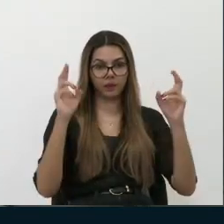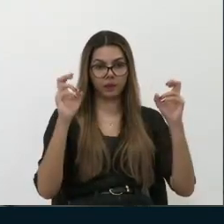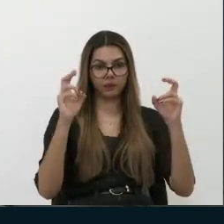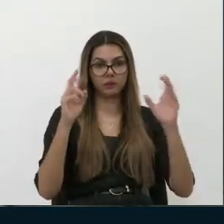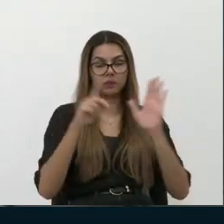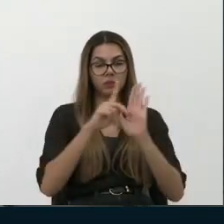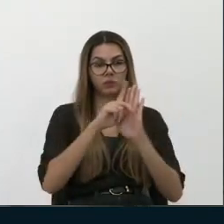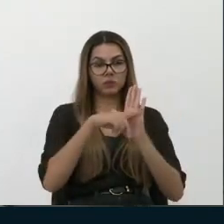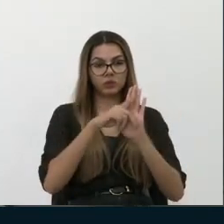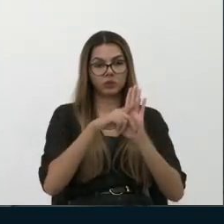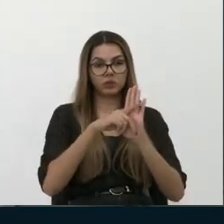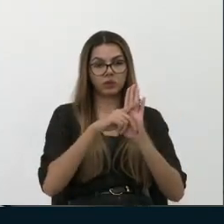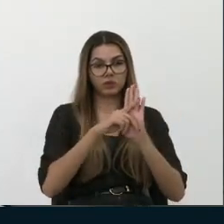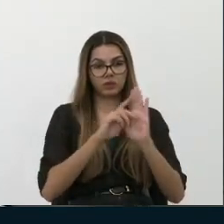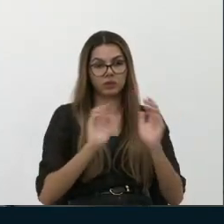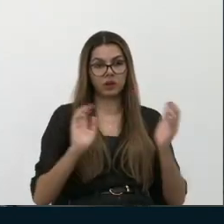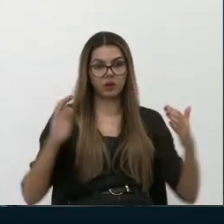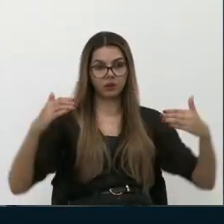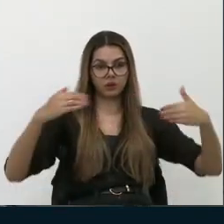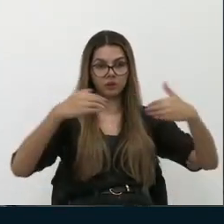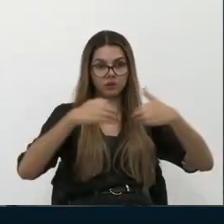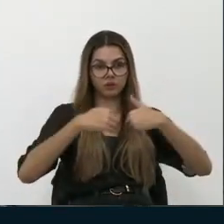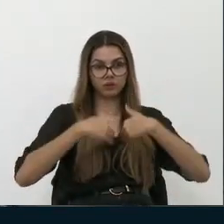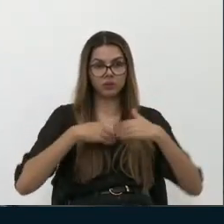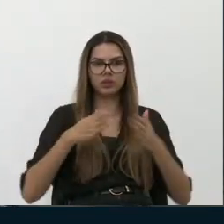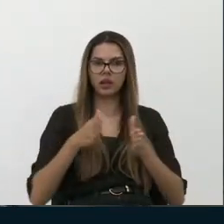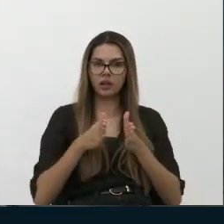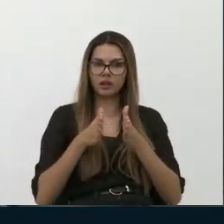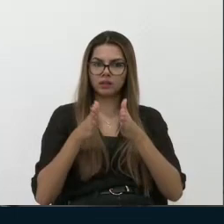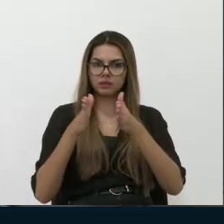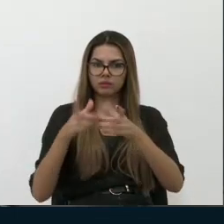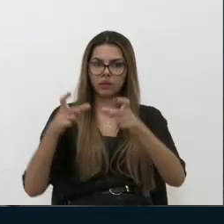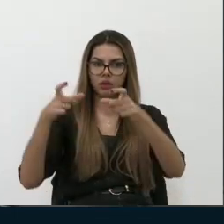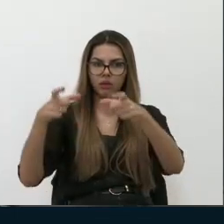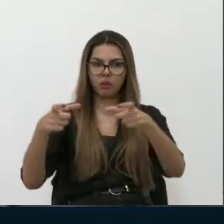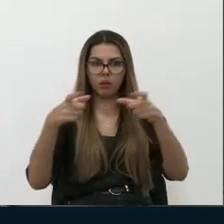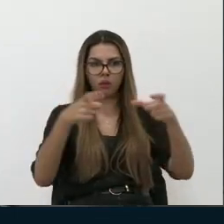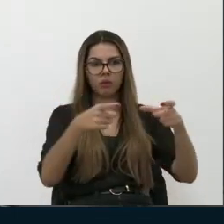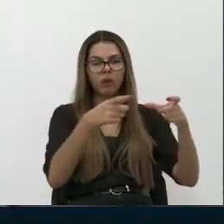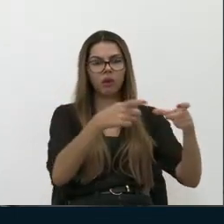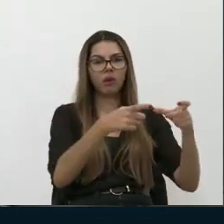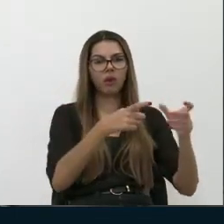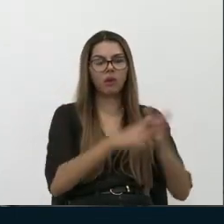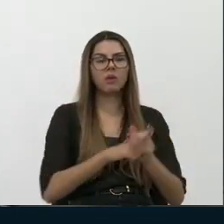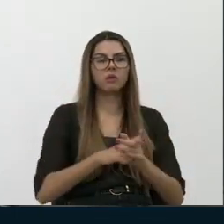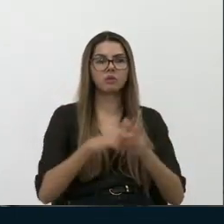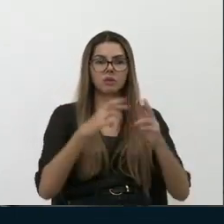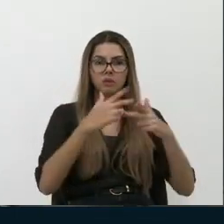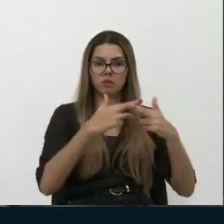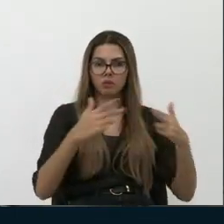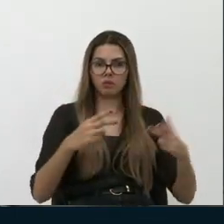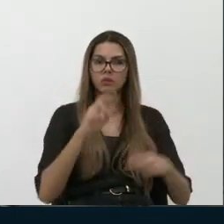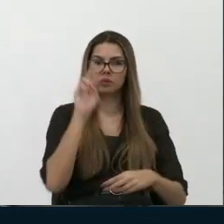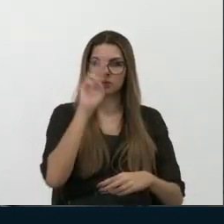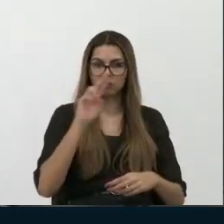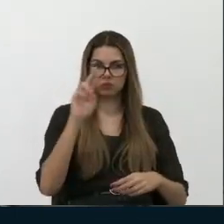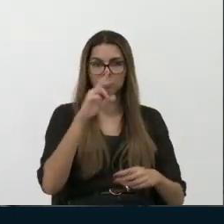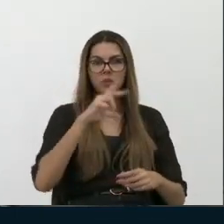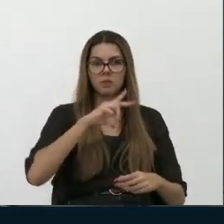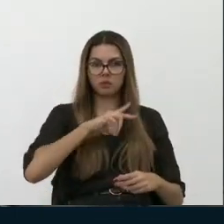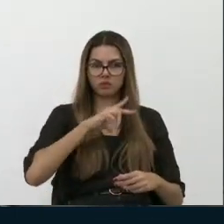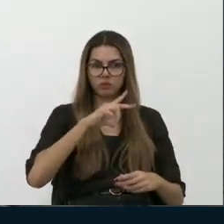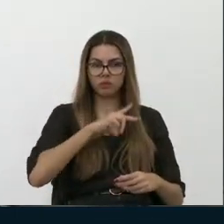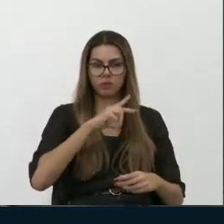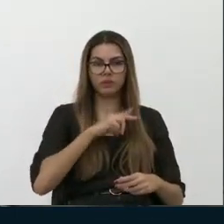no espectro autista possam entrar e permanecer em qualquer local, portando utensílios e objetos de uso pessoal e alimentos